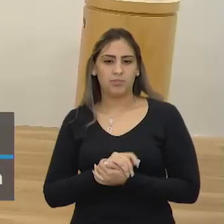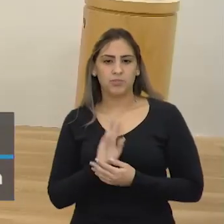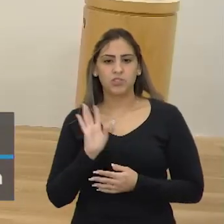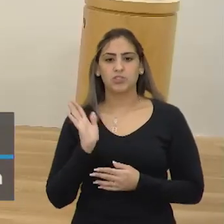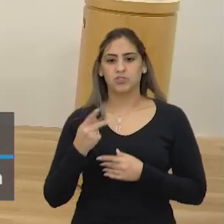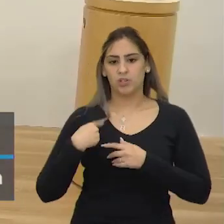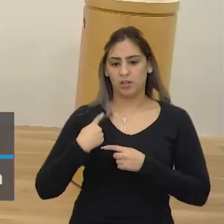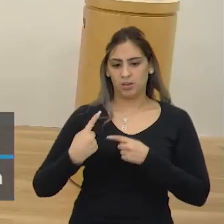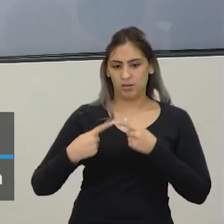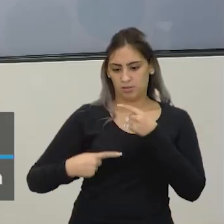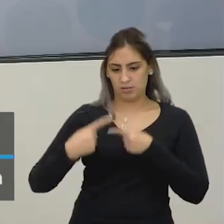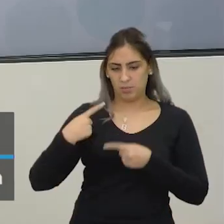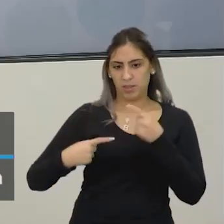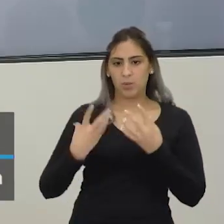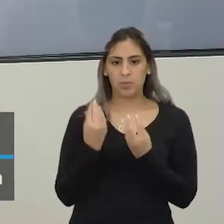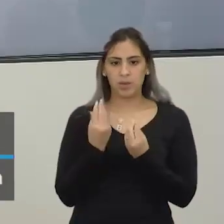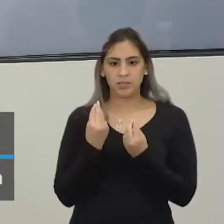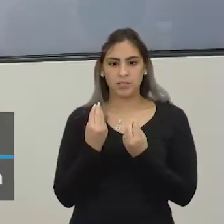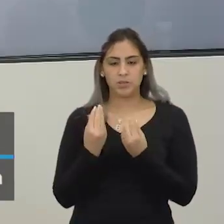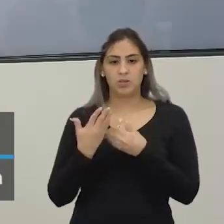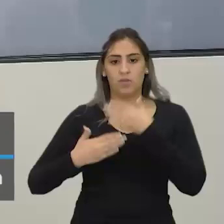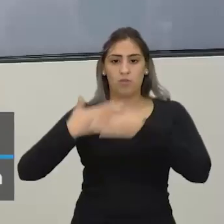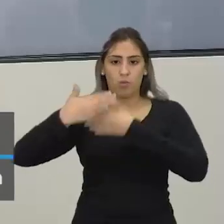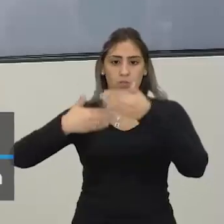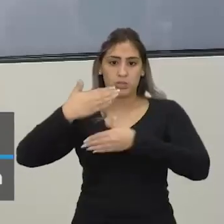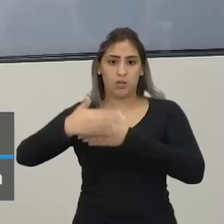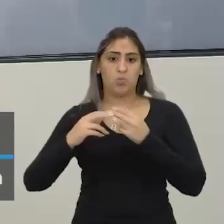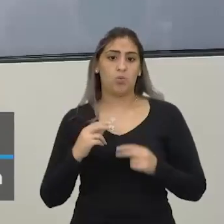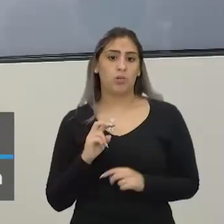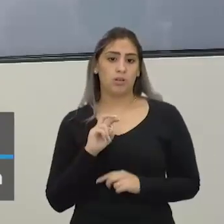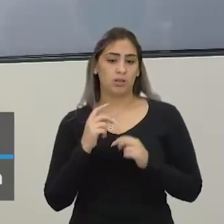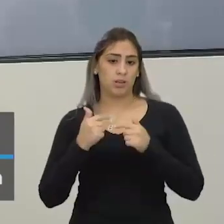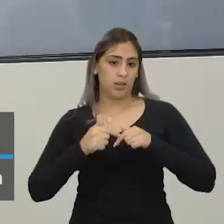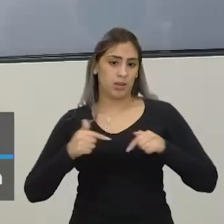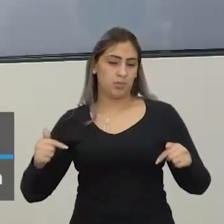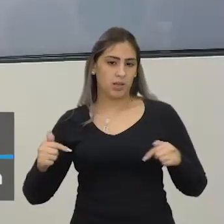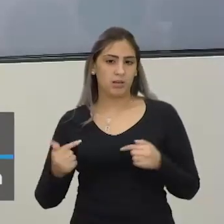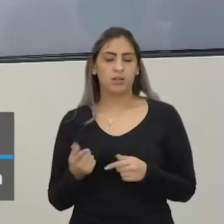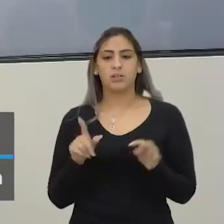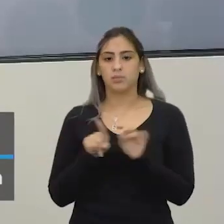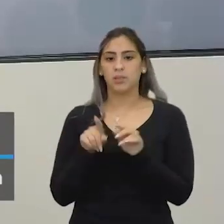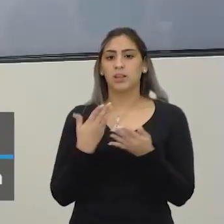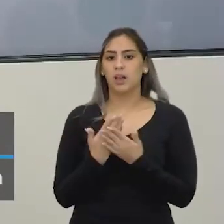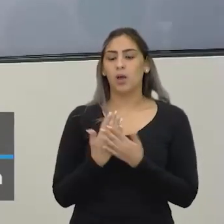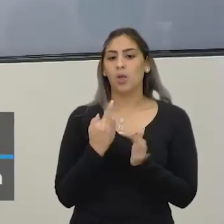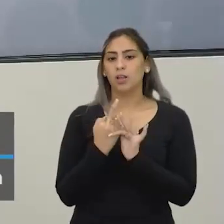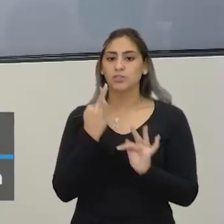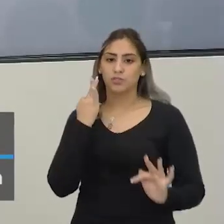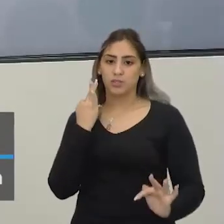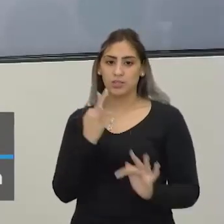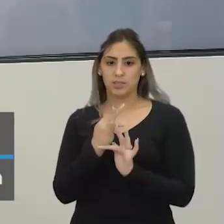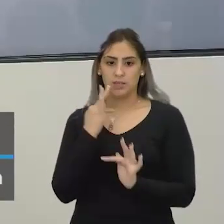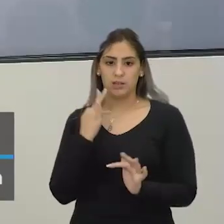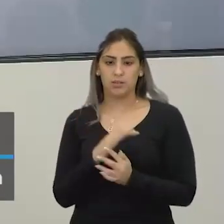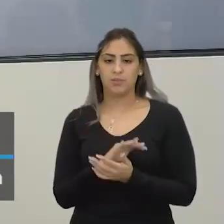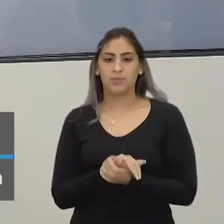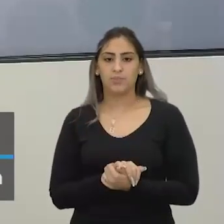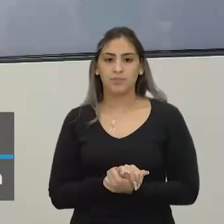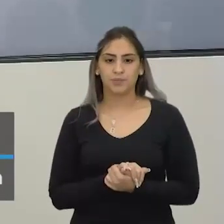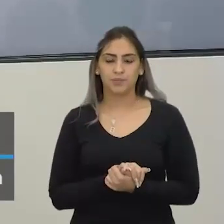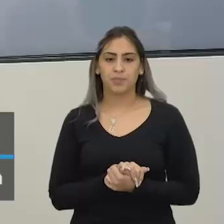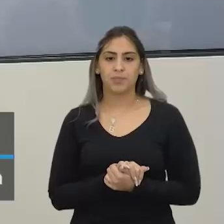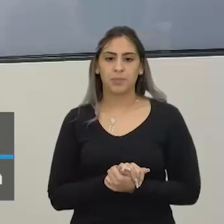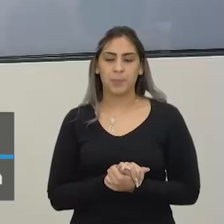bastante a respeito aí da evolução química, né, nas aulas aí de física. E aí a gente vai acrescentar um pouquinho, né,